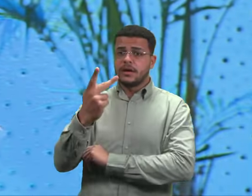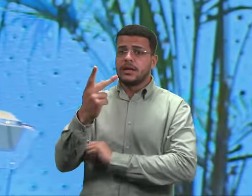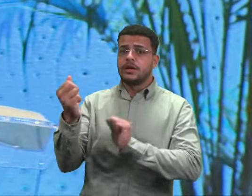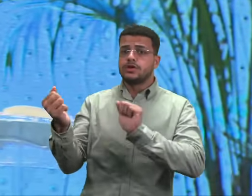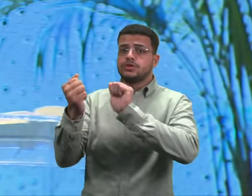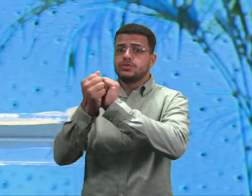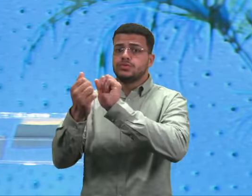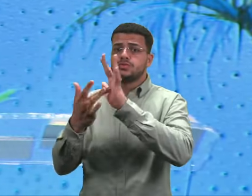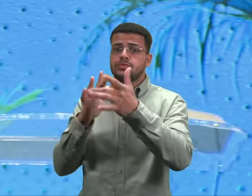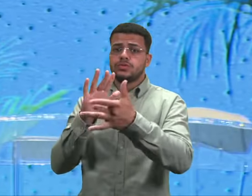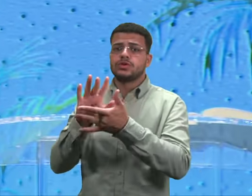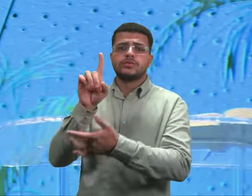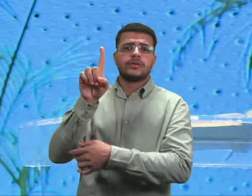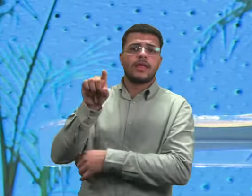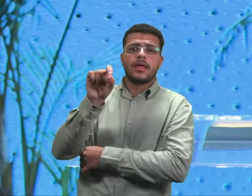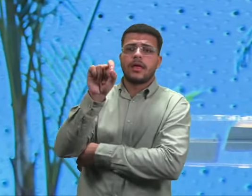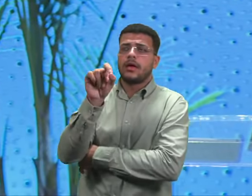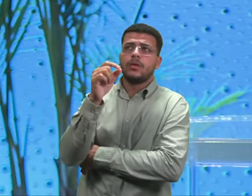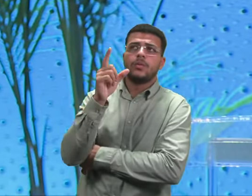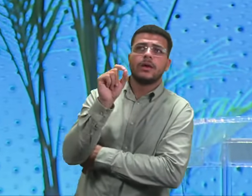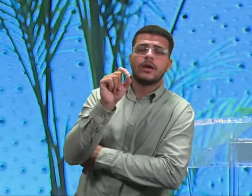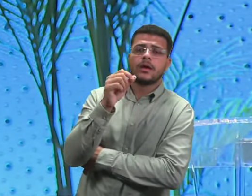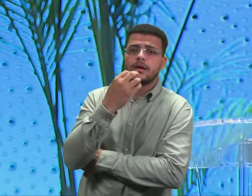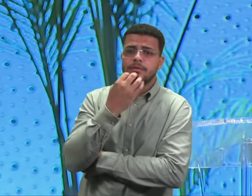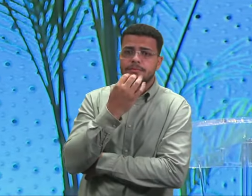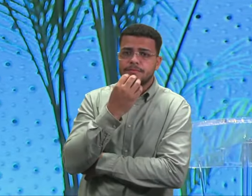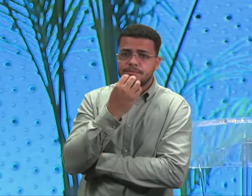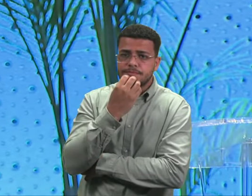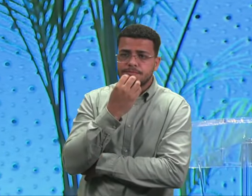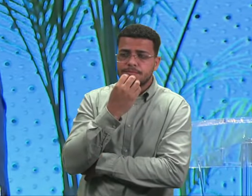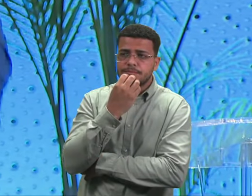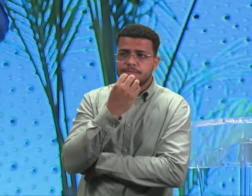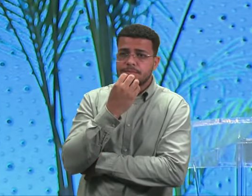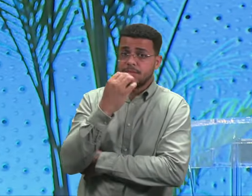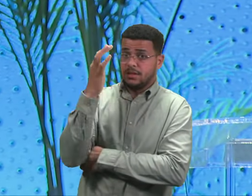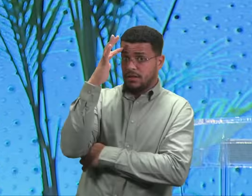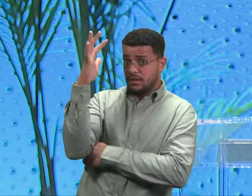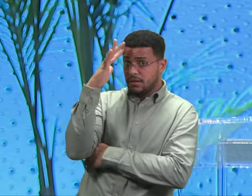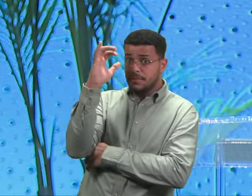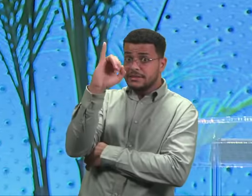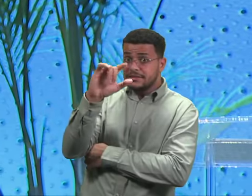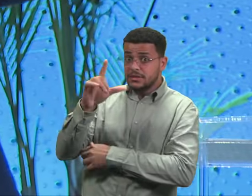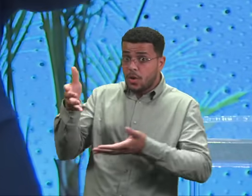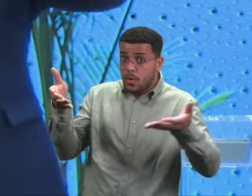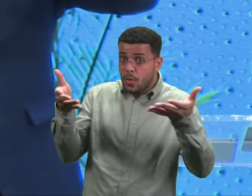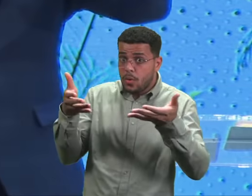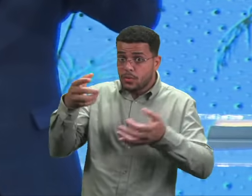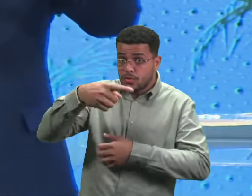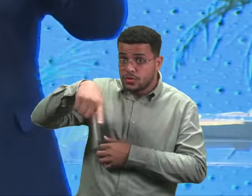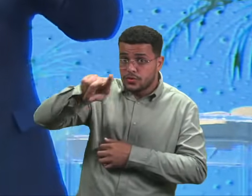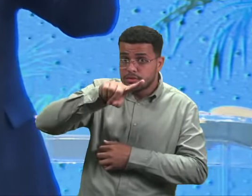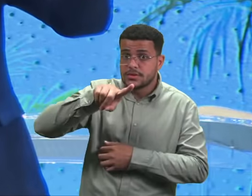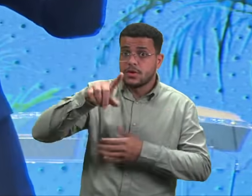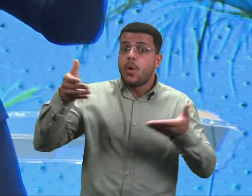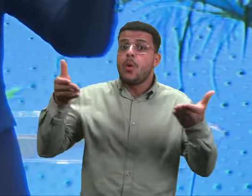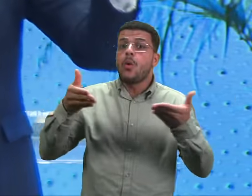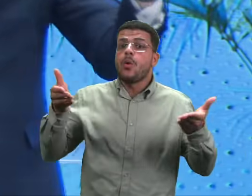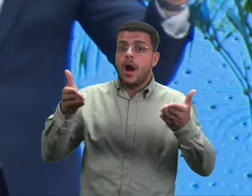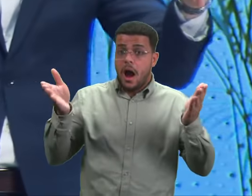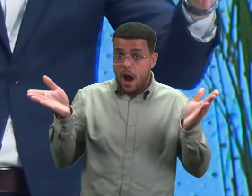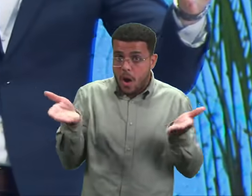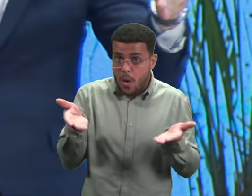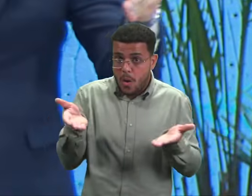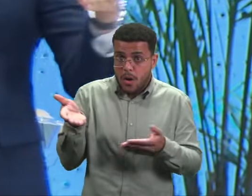com Jesus era o quê? Imagine se você pudesse hoje Imagina hoje,